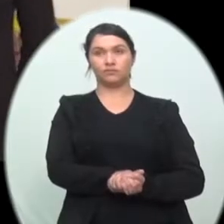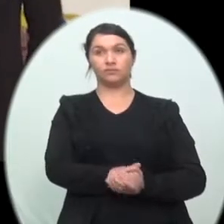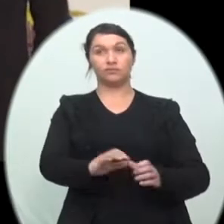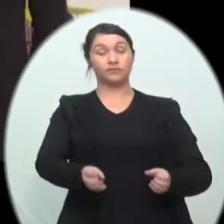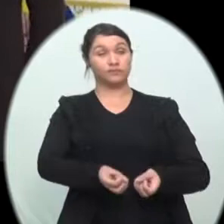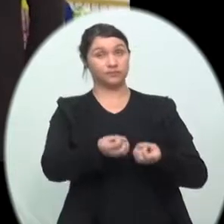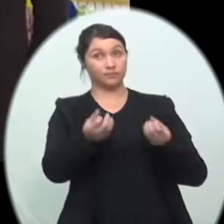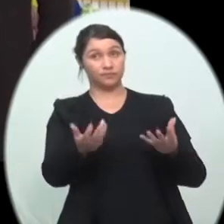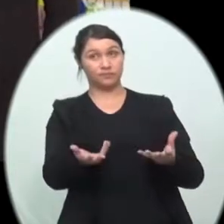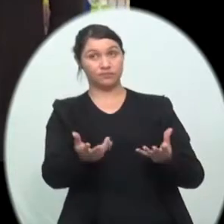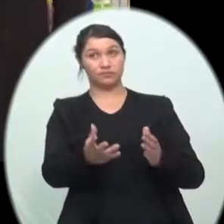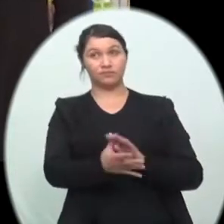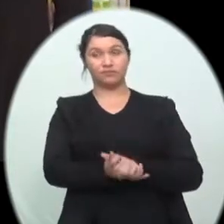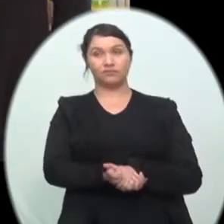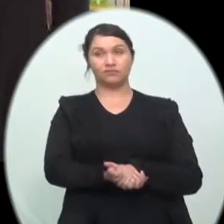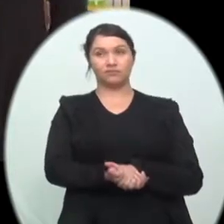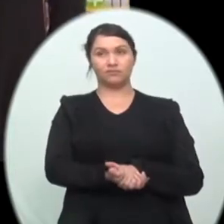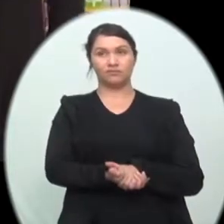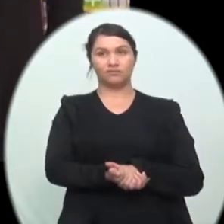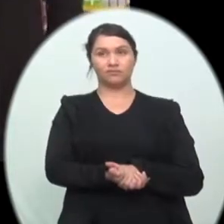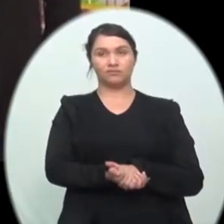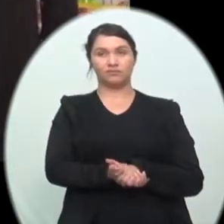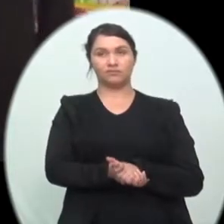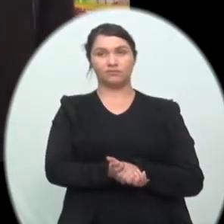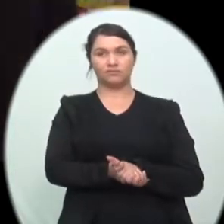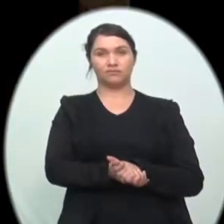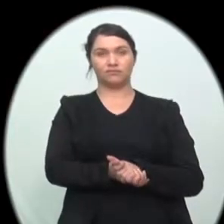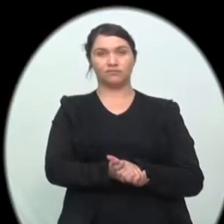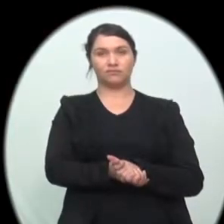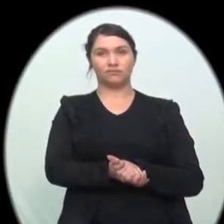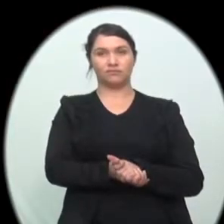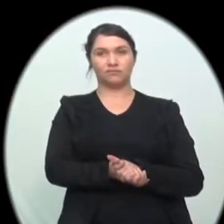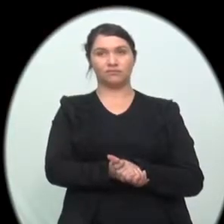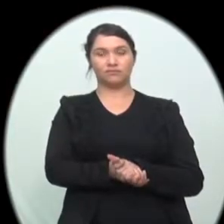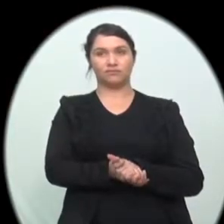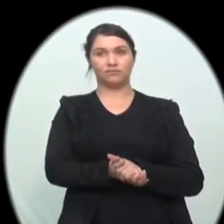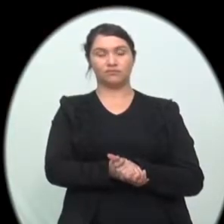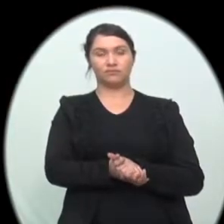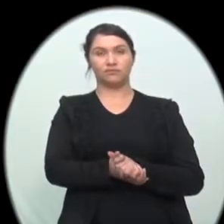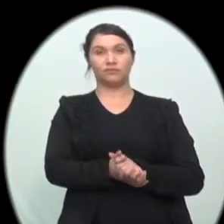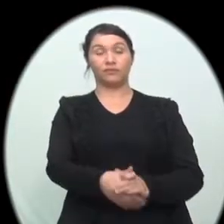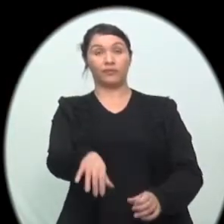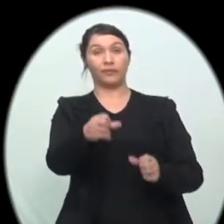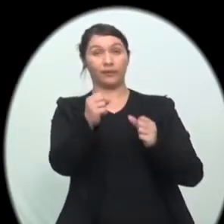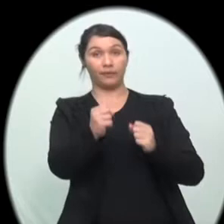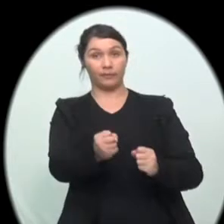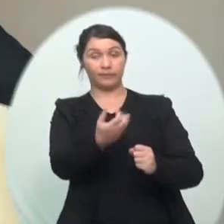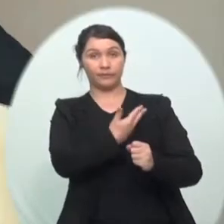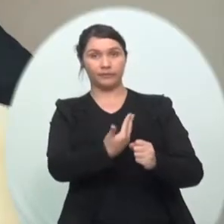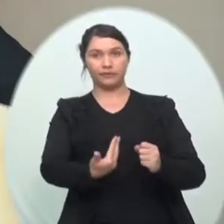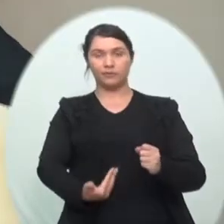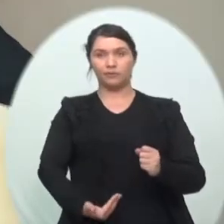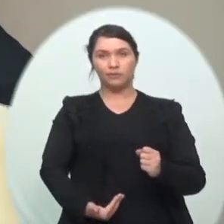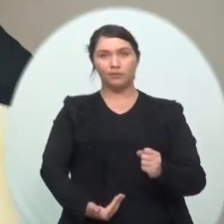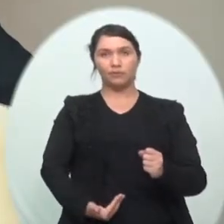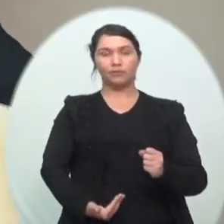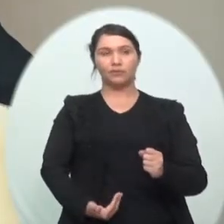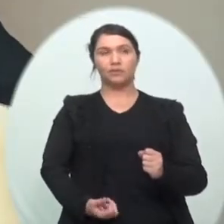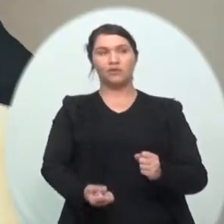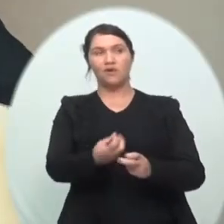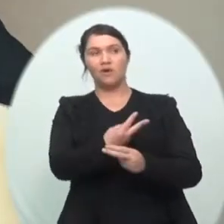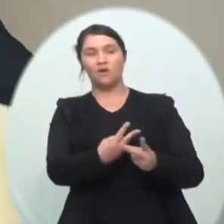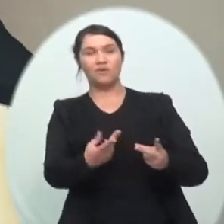Então, gente, aonde o poder público, você também. Aonde o poder público muitas vezes não chega,